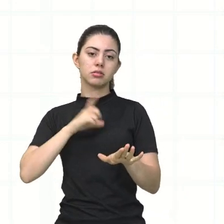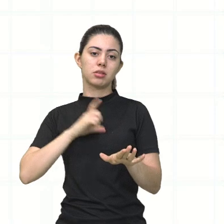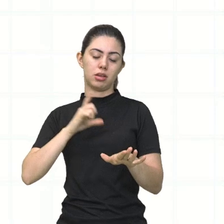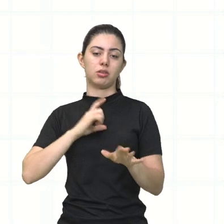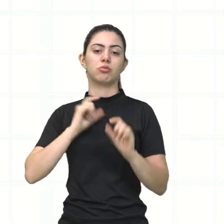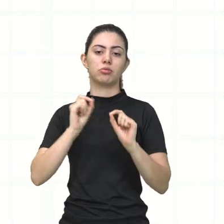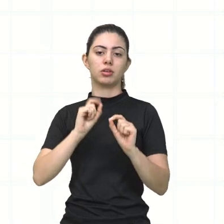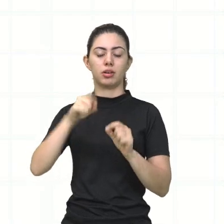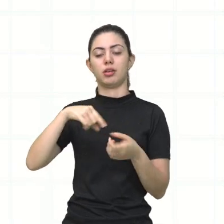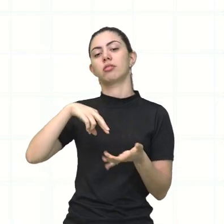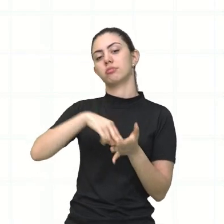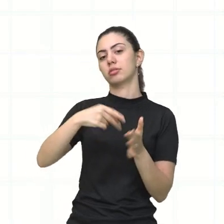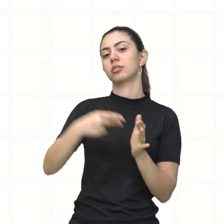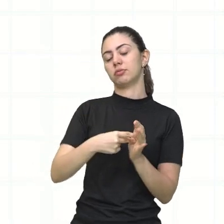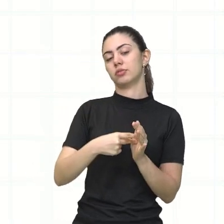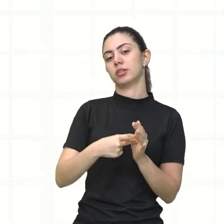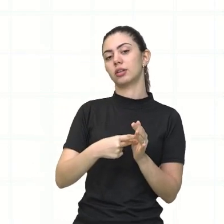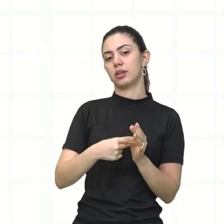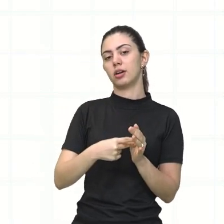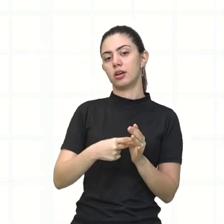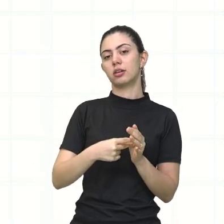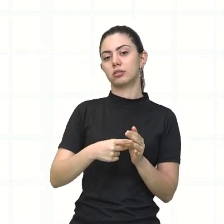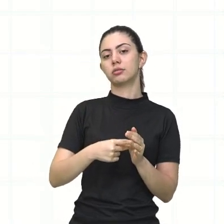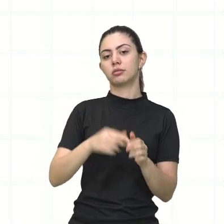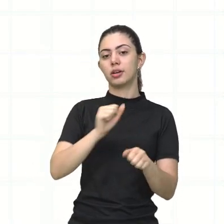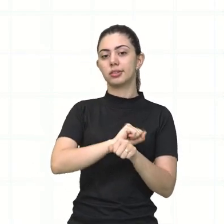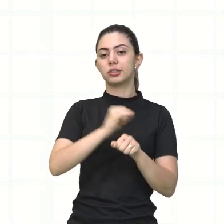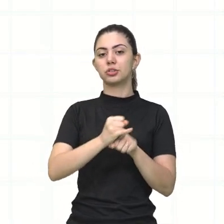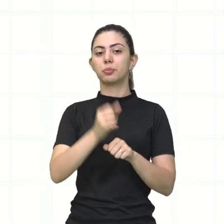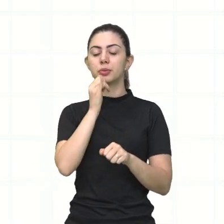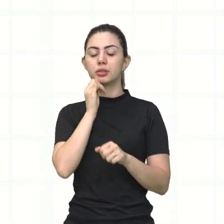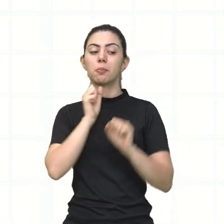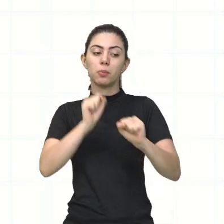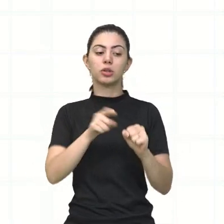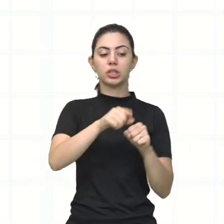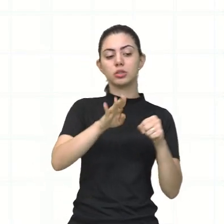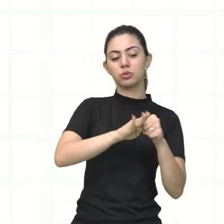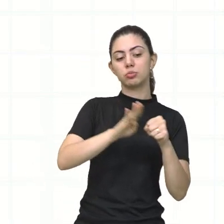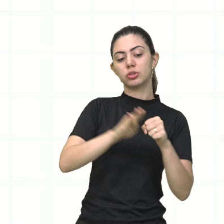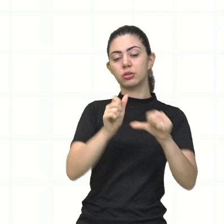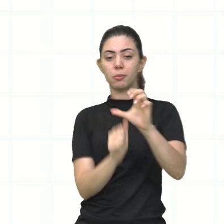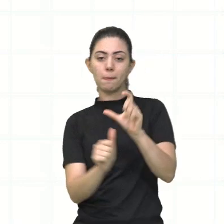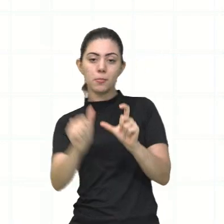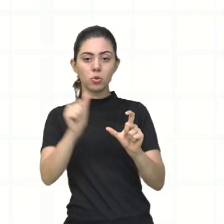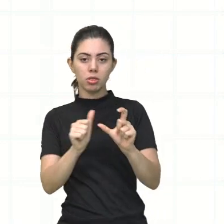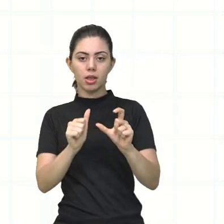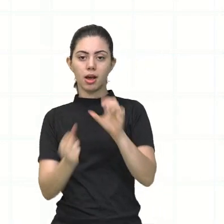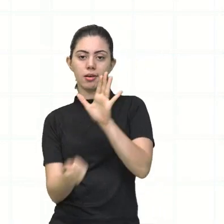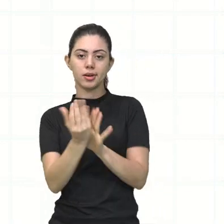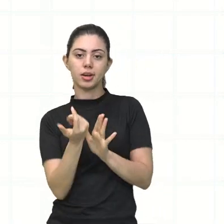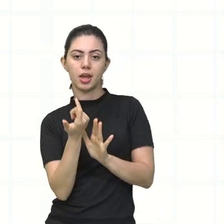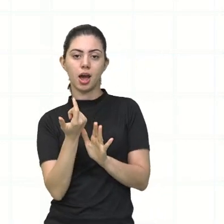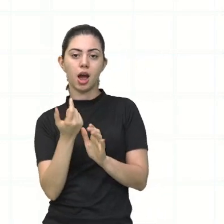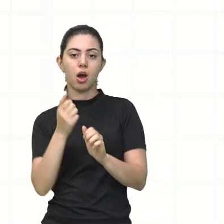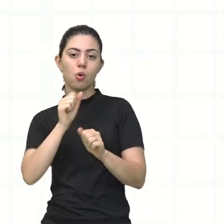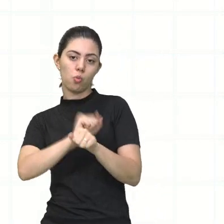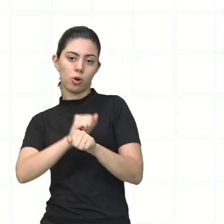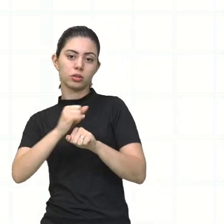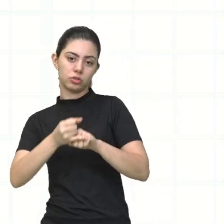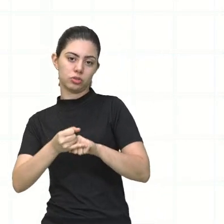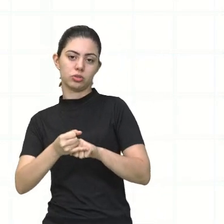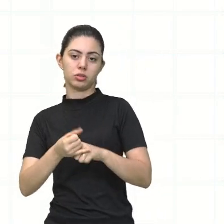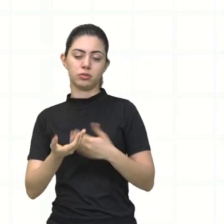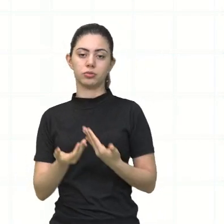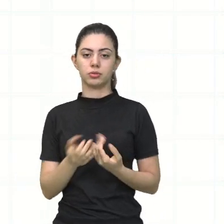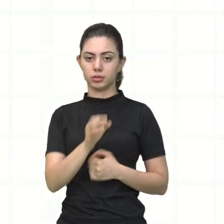como um. Então, ela vai modificar um substantivo. Ela vai ter um modificador